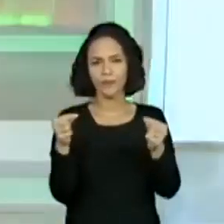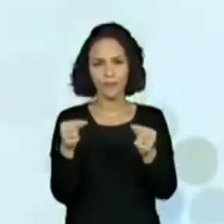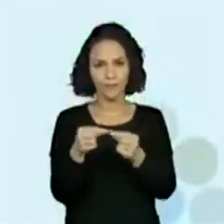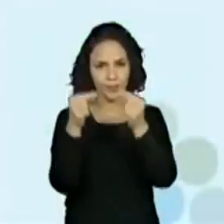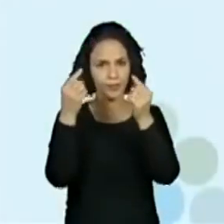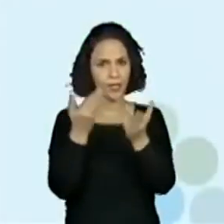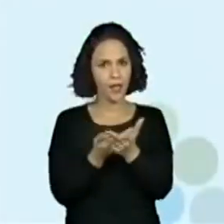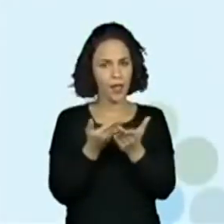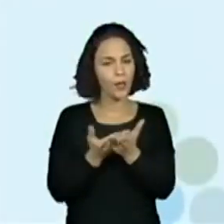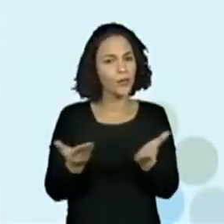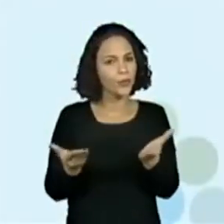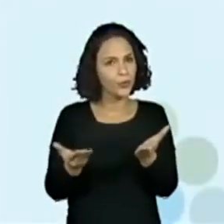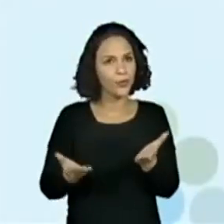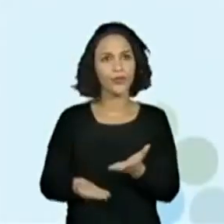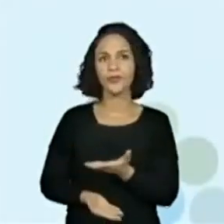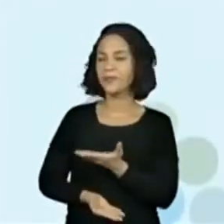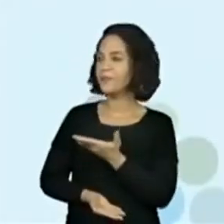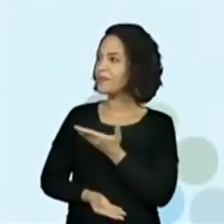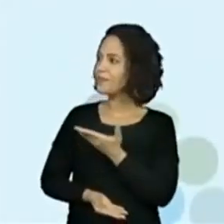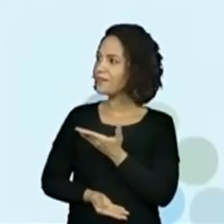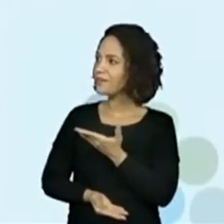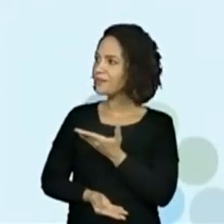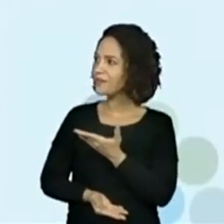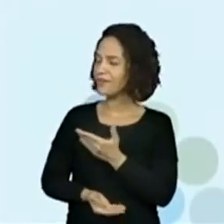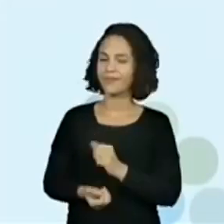sobre a qual foi desenvolvida essa aula é